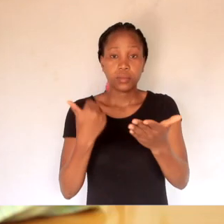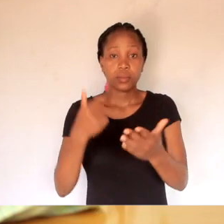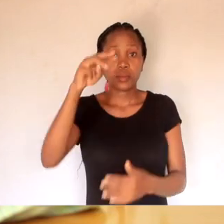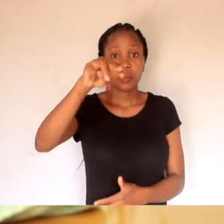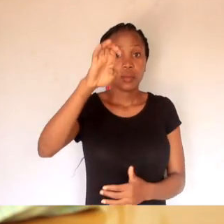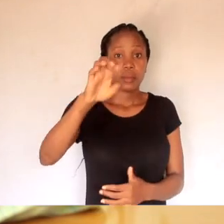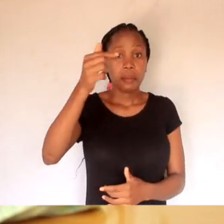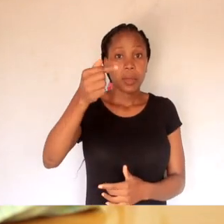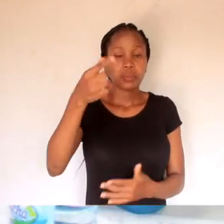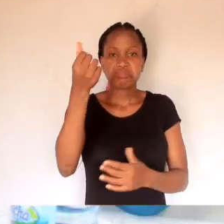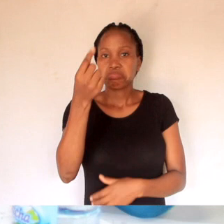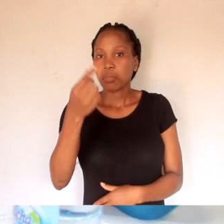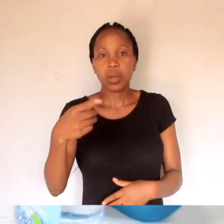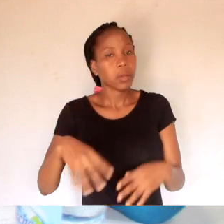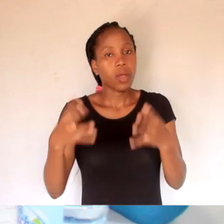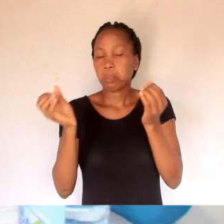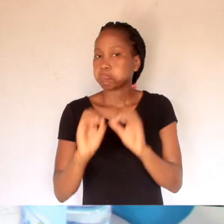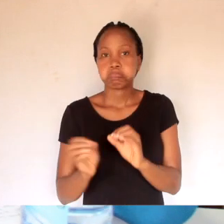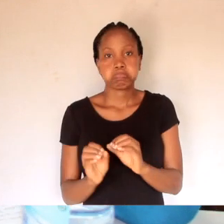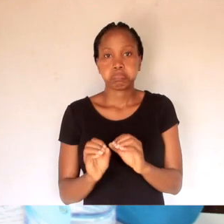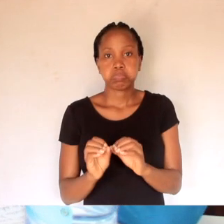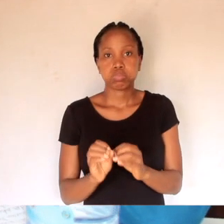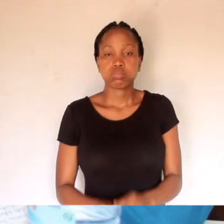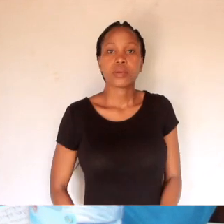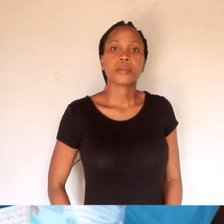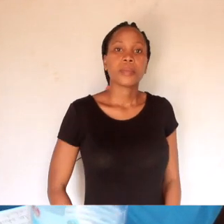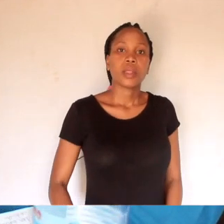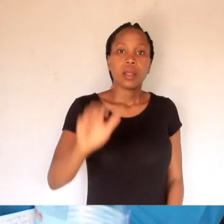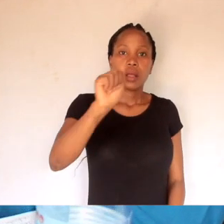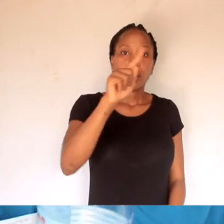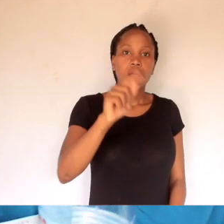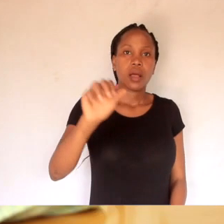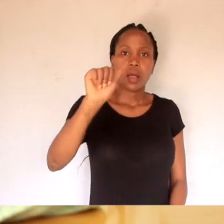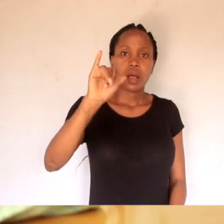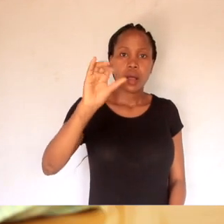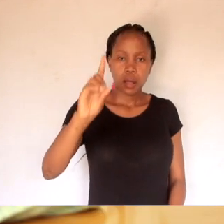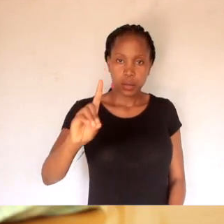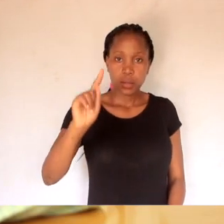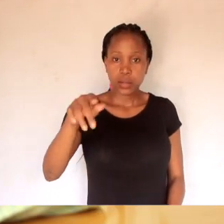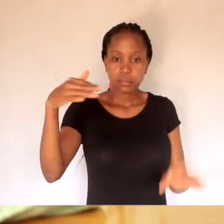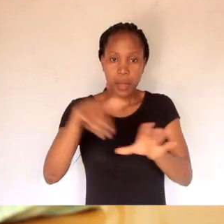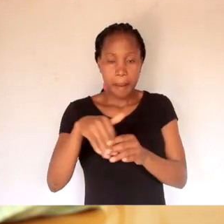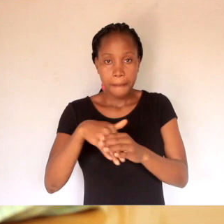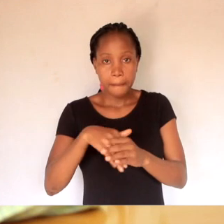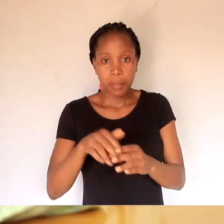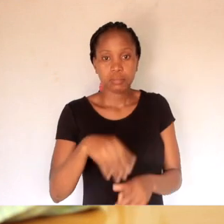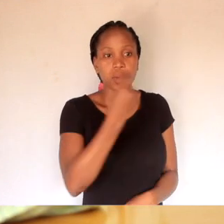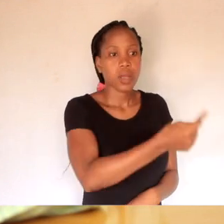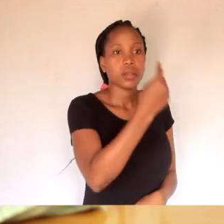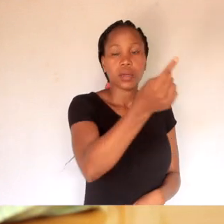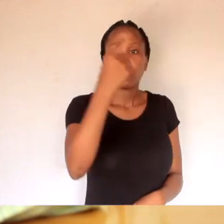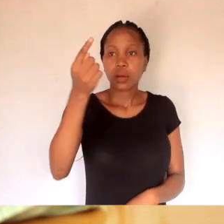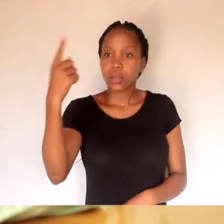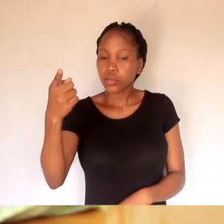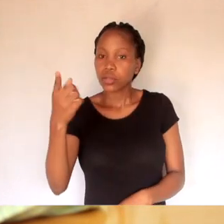dinheiro. Então, os membros, a ZAI do Pastor Silva, andaram atrás dos membros. E os membros, cada um contribuiu naquilo que